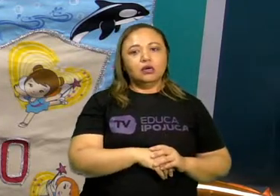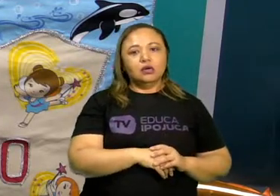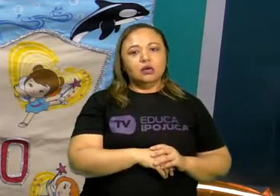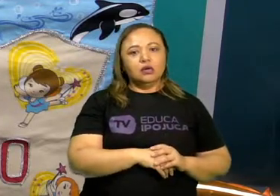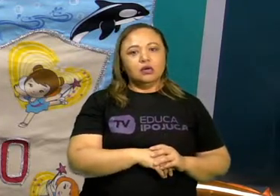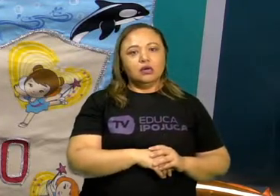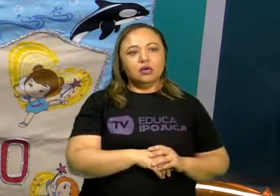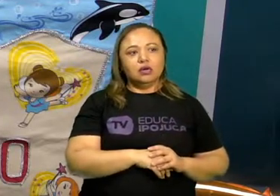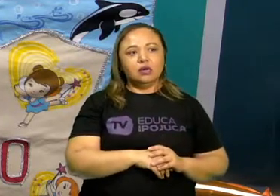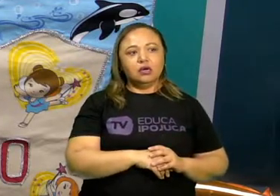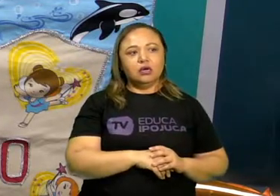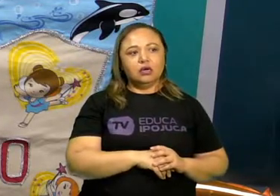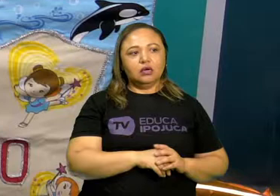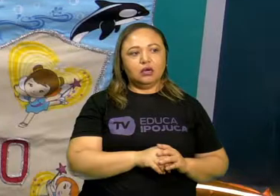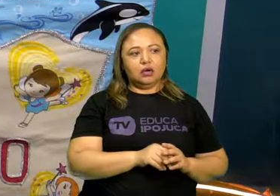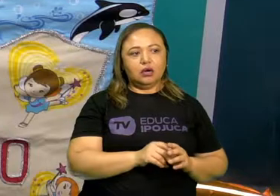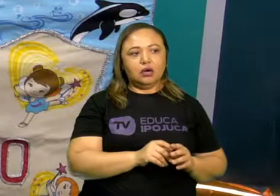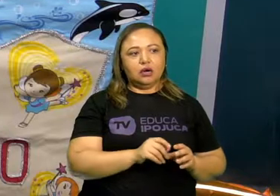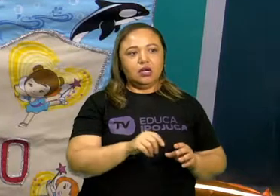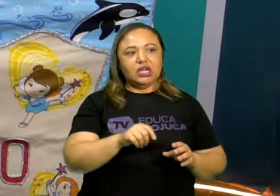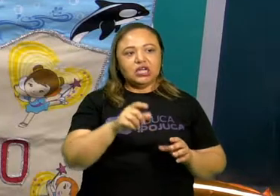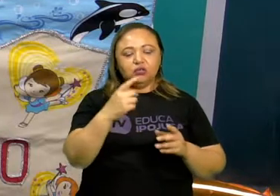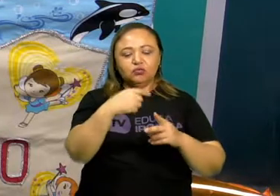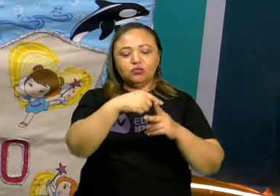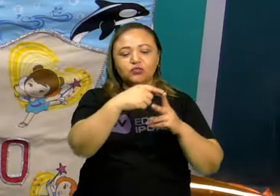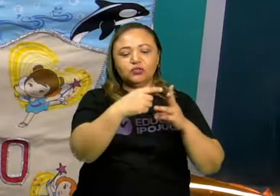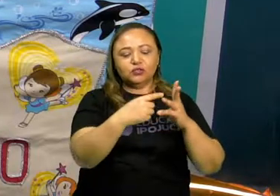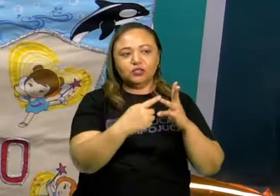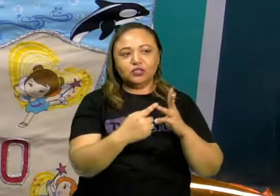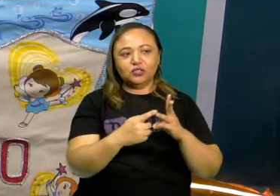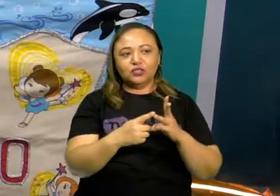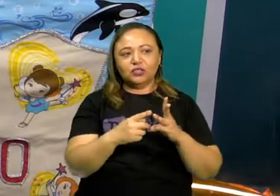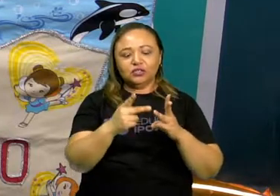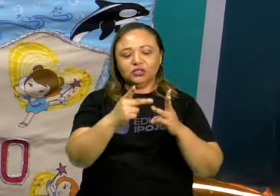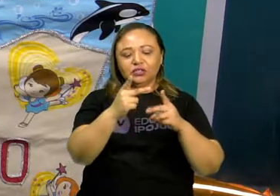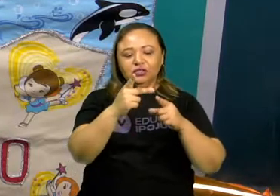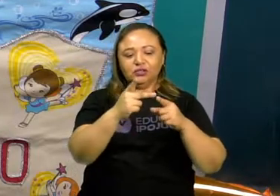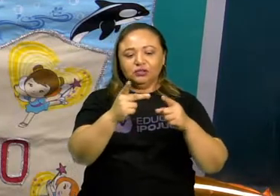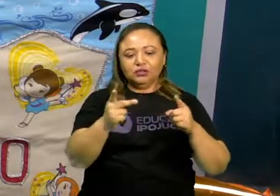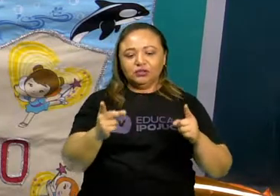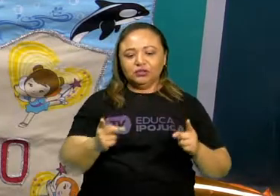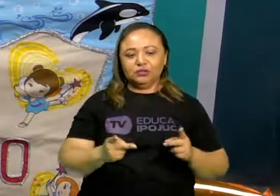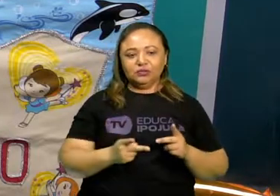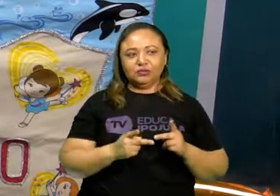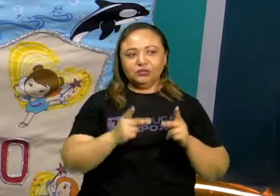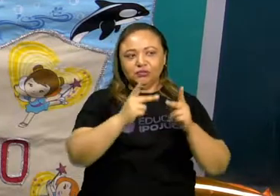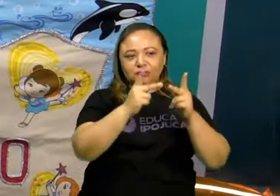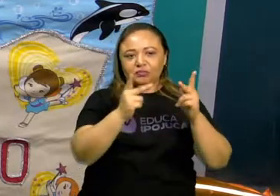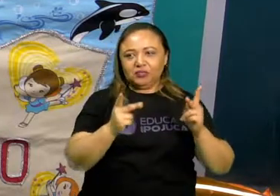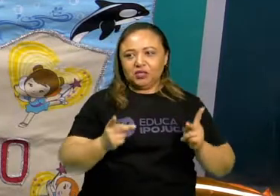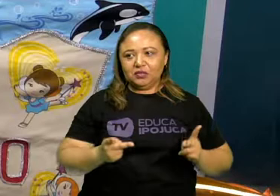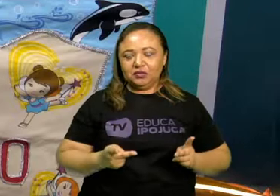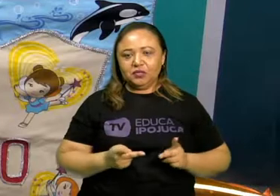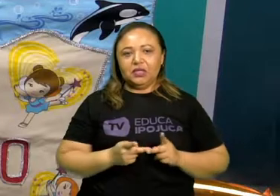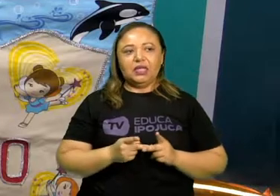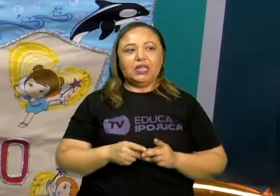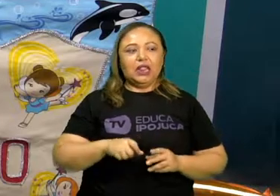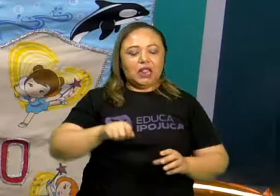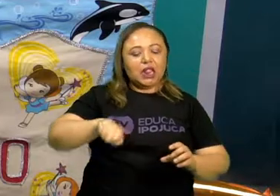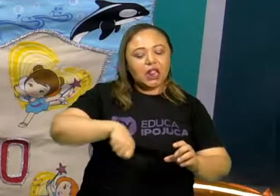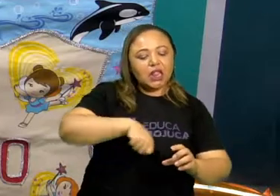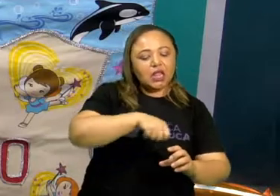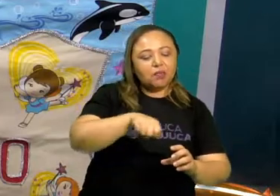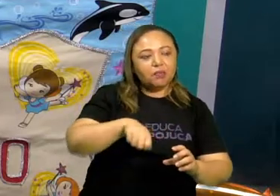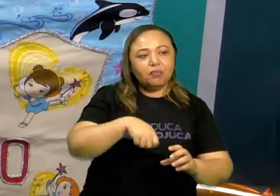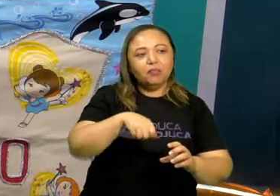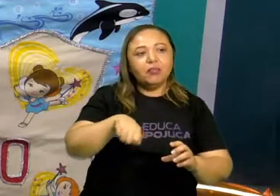Isso mesmo, os pratos de papa. Os três pratos de papa. Era o que eu ia ver logo também.